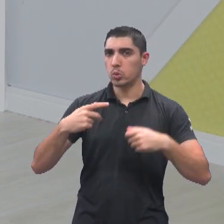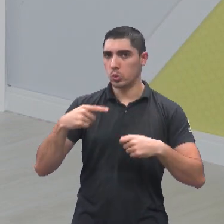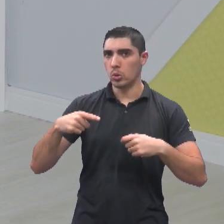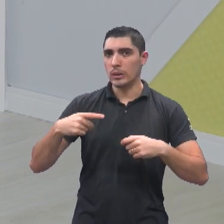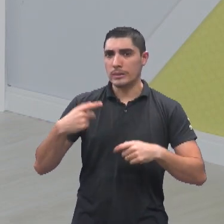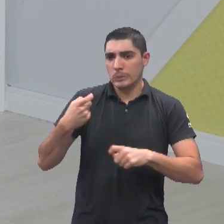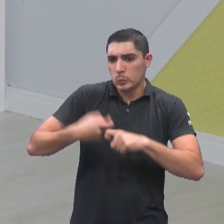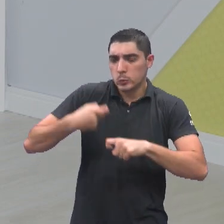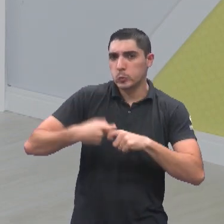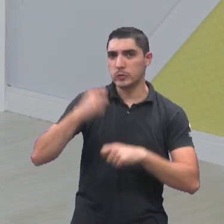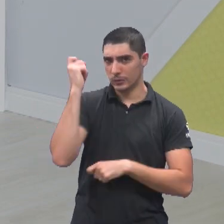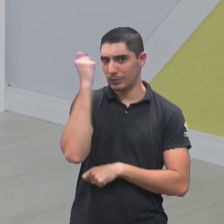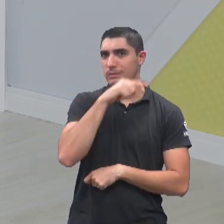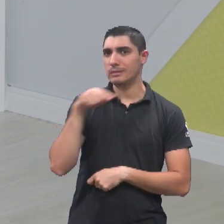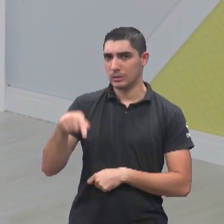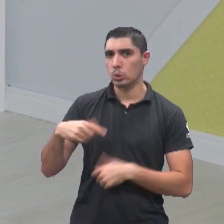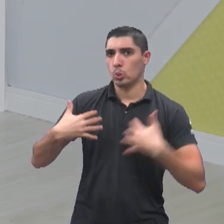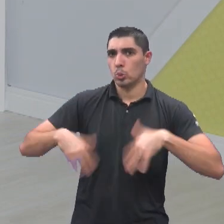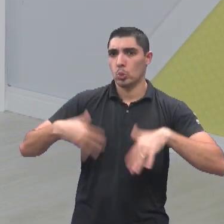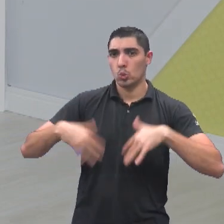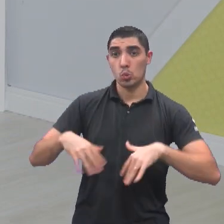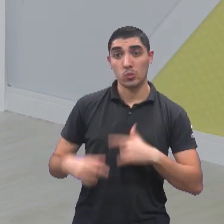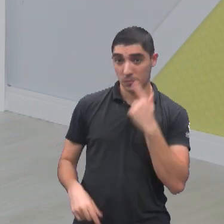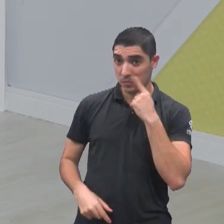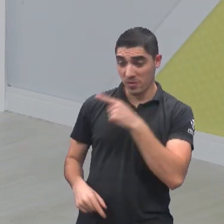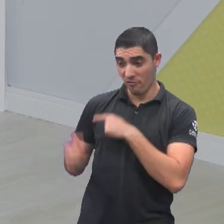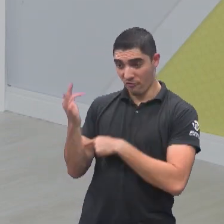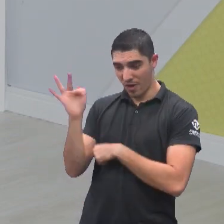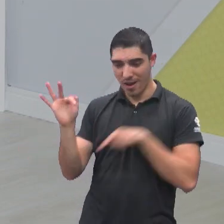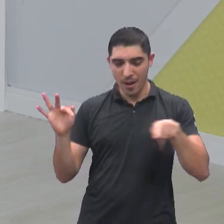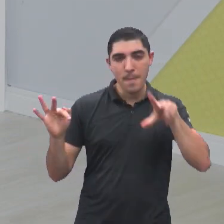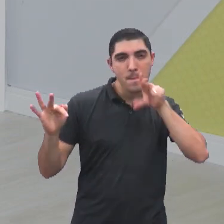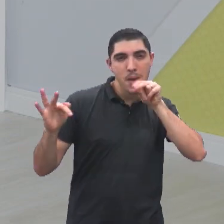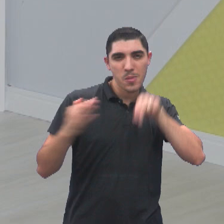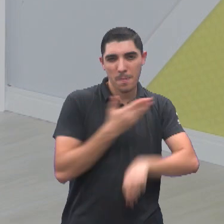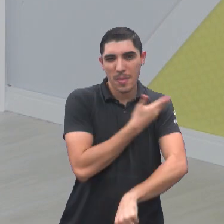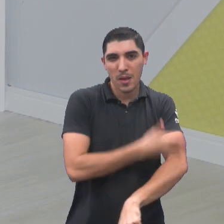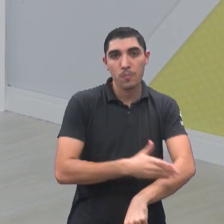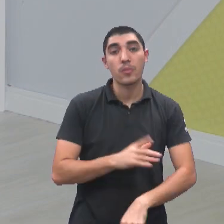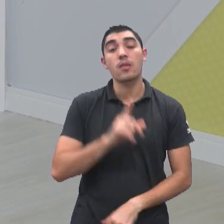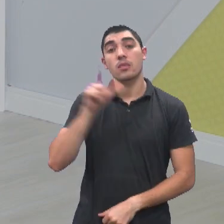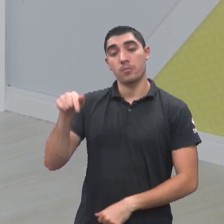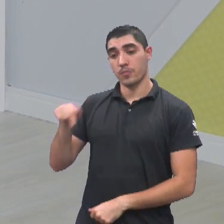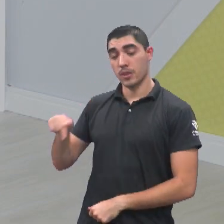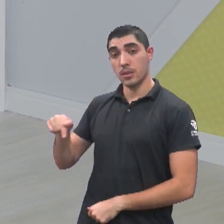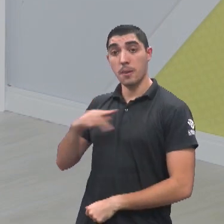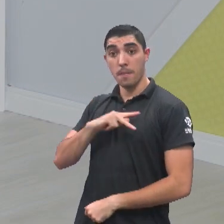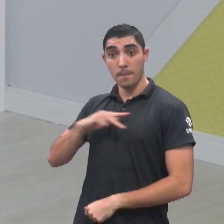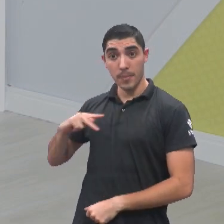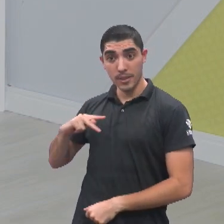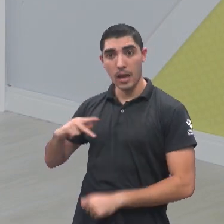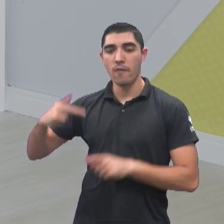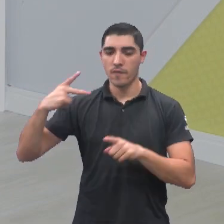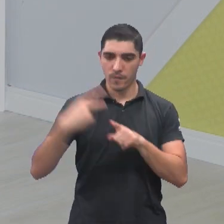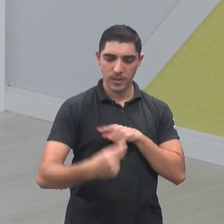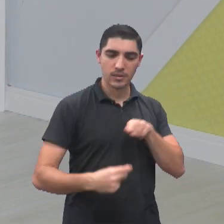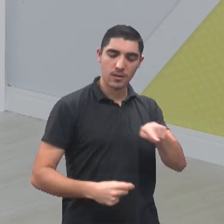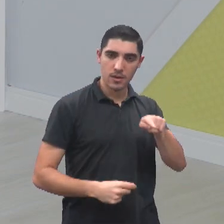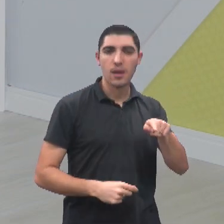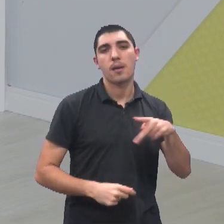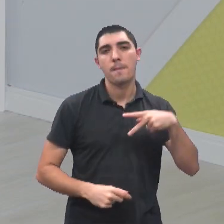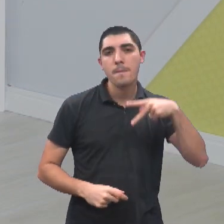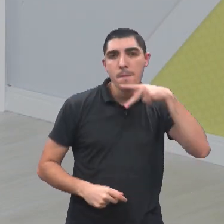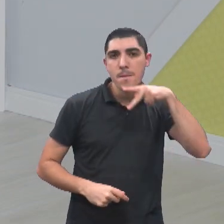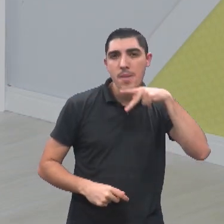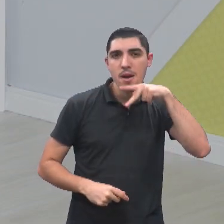nada, foi apertadíssimo esse jogo aqui, Franca e Pato, e o Pinheiros, o Pinheiros venceu, o Unifacisa também já